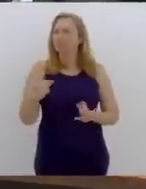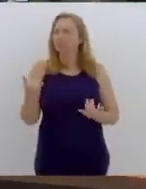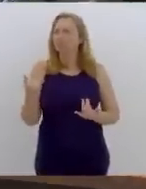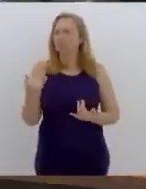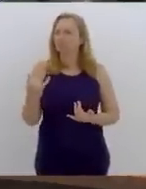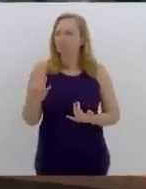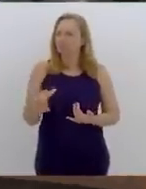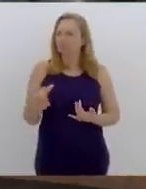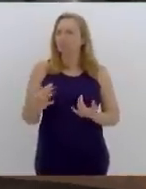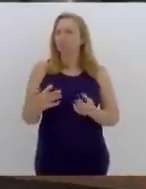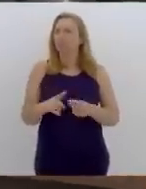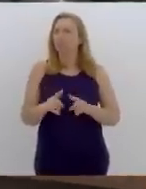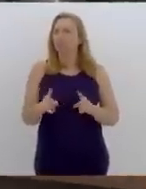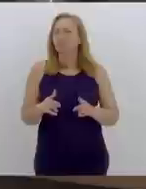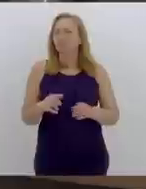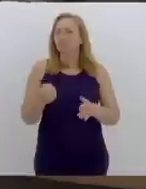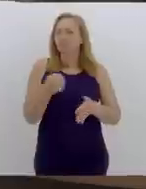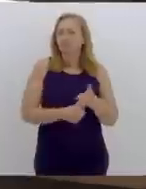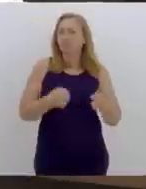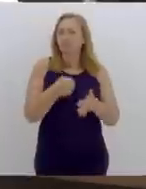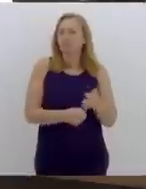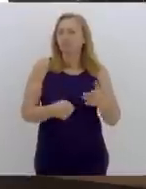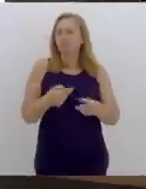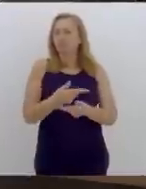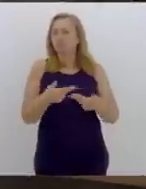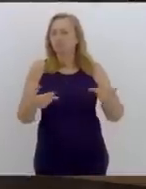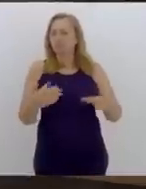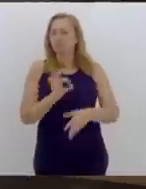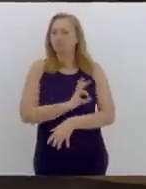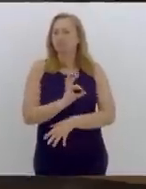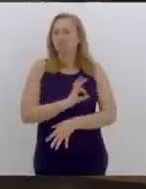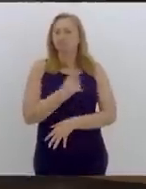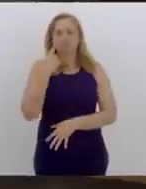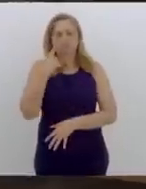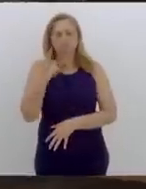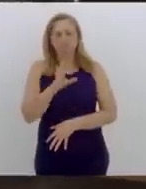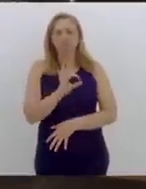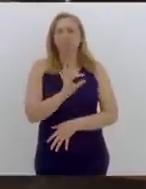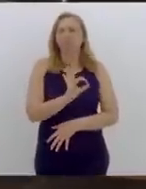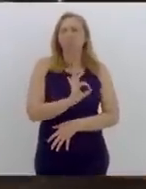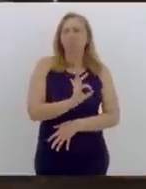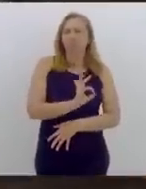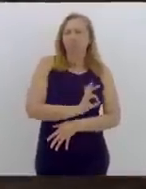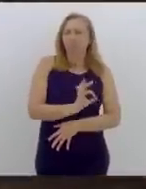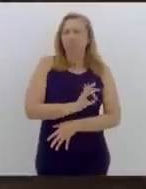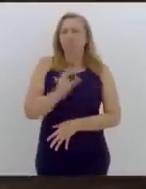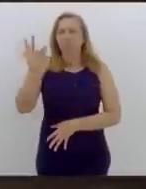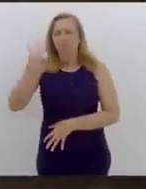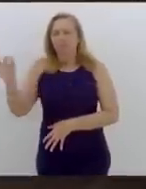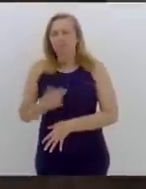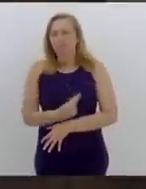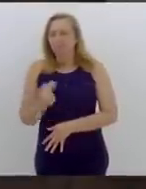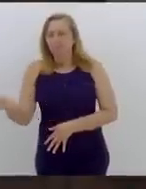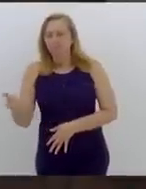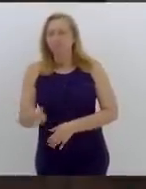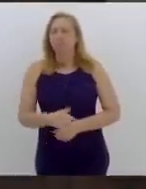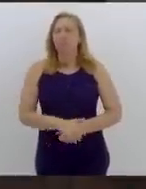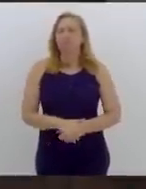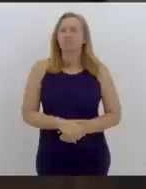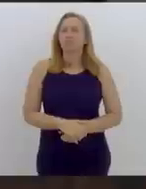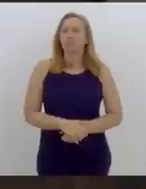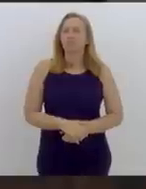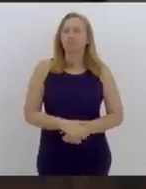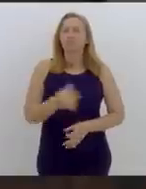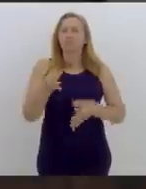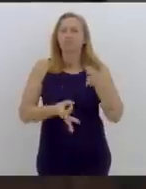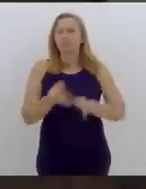mas o que mais me dói é saber que eu lutei tanto por policiais e ver policiais federais indo embora ver Ministério Público indo embora vejo